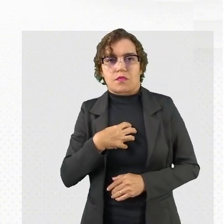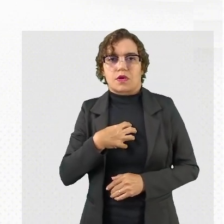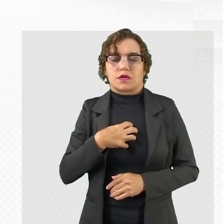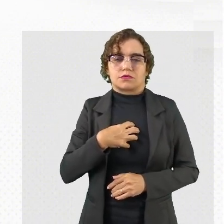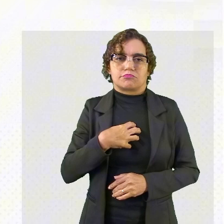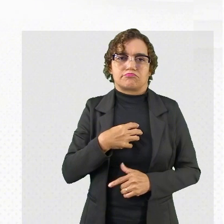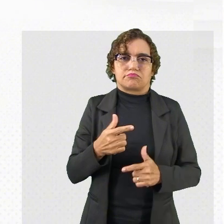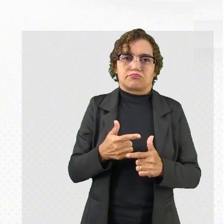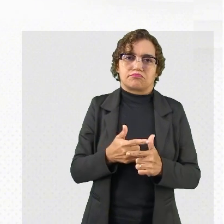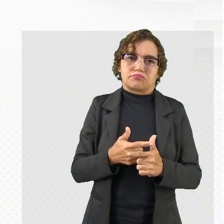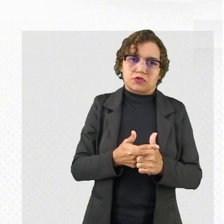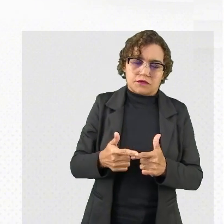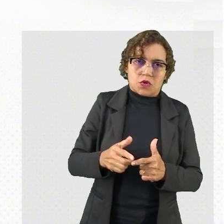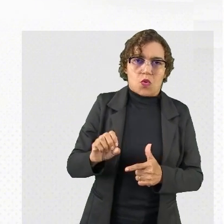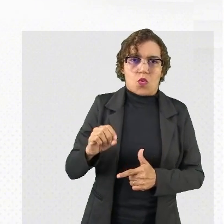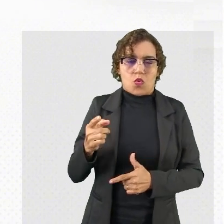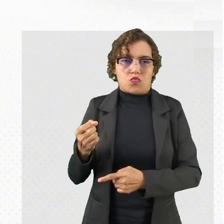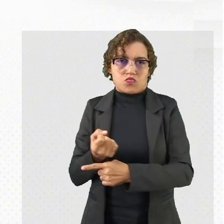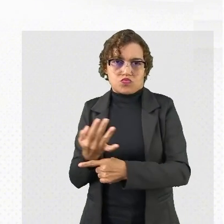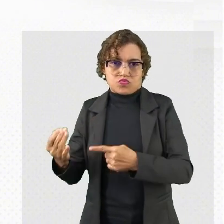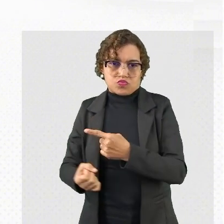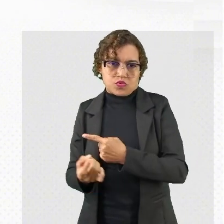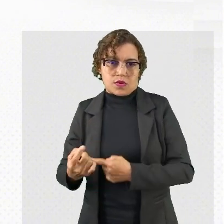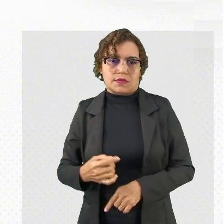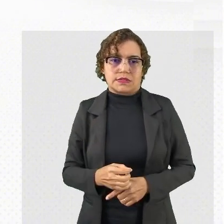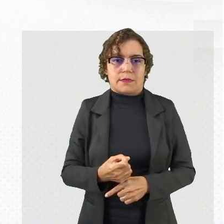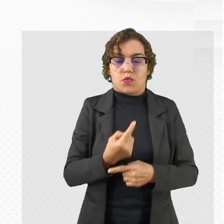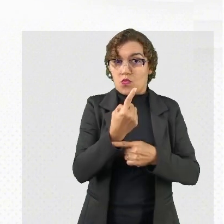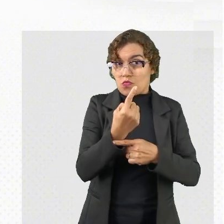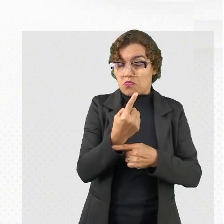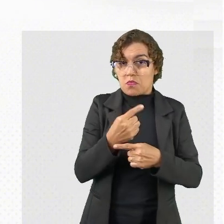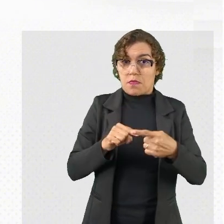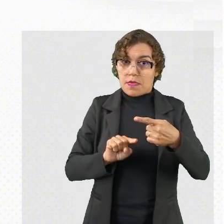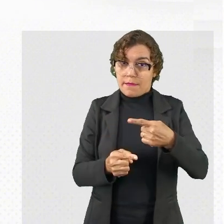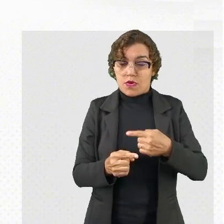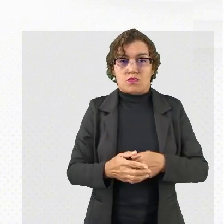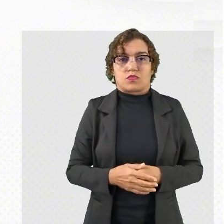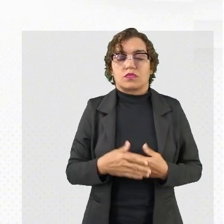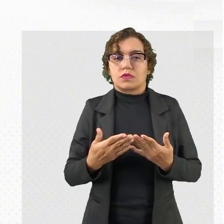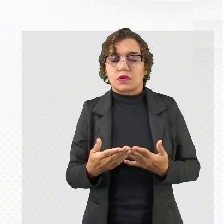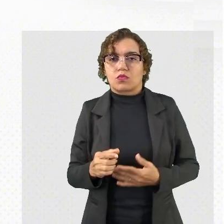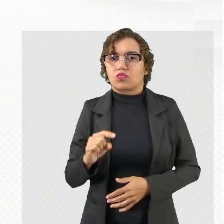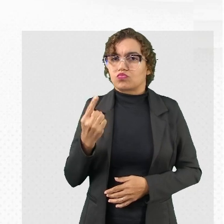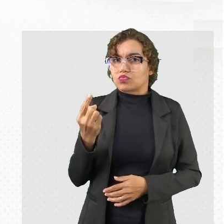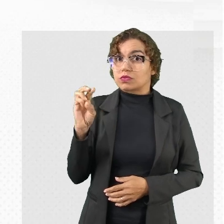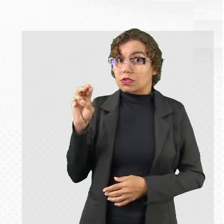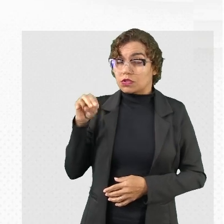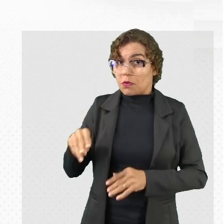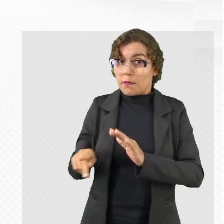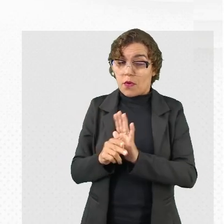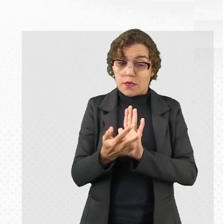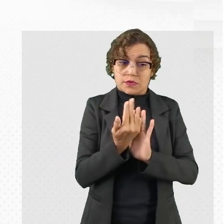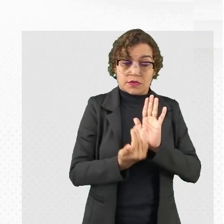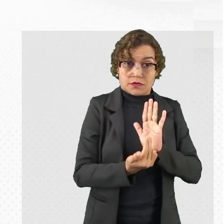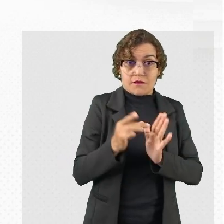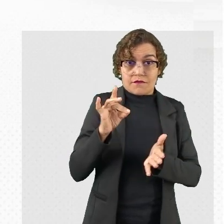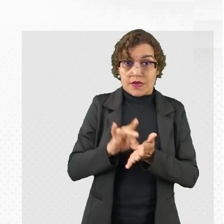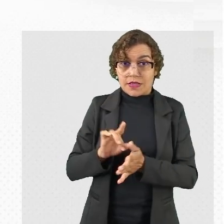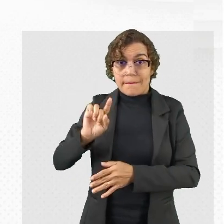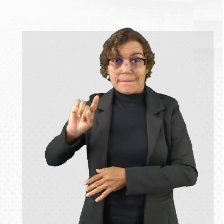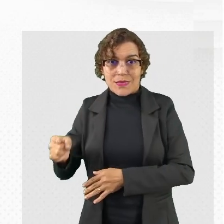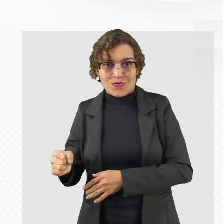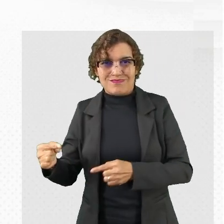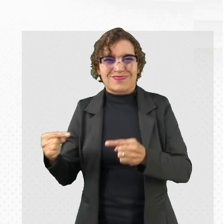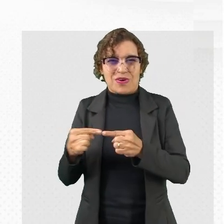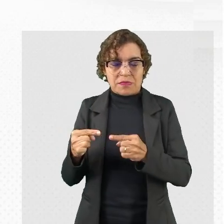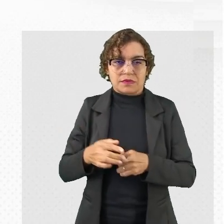fração, tá? Então 1 para 1000 que eu leio aqui, tá? O que significa que 1 centímetro no desenho, na realidade ele vale 1000,